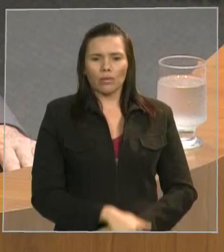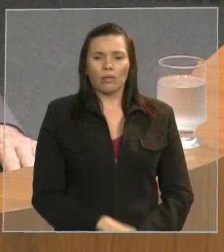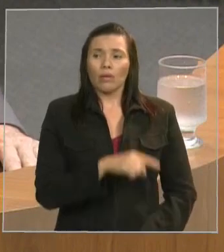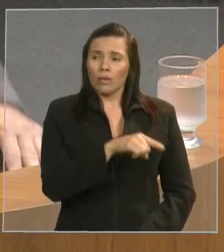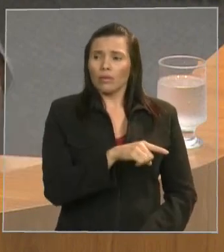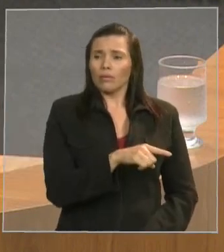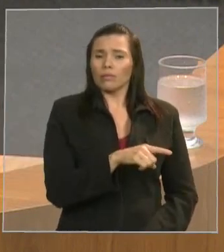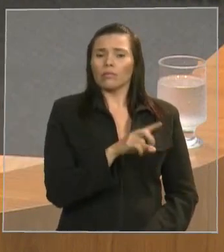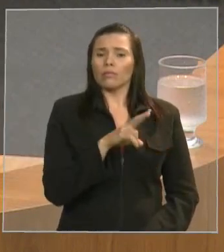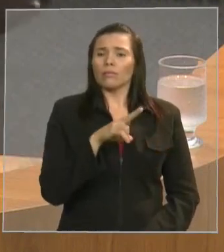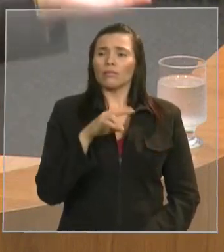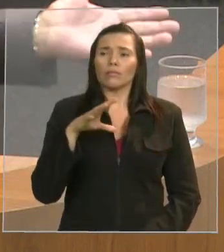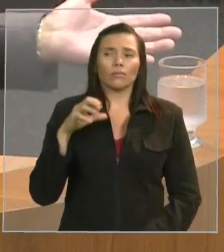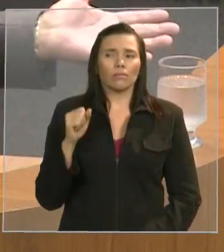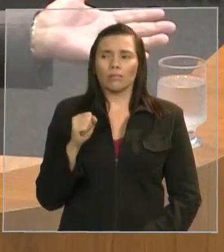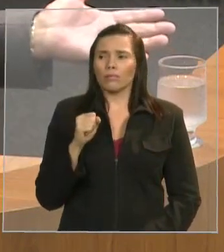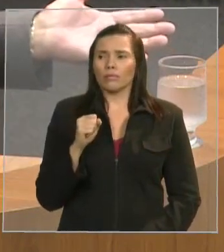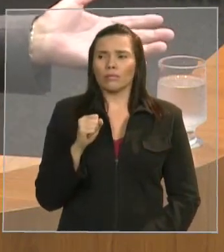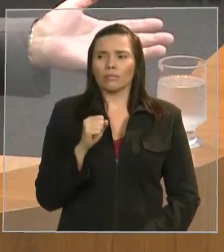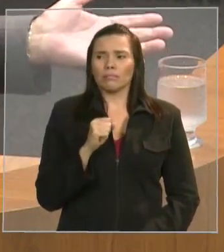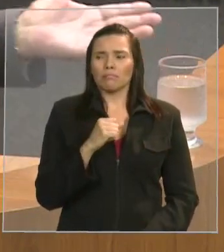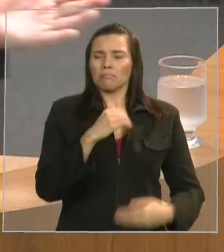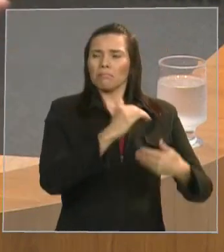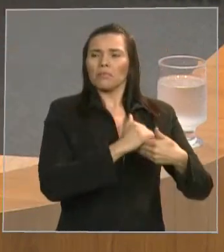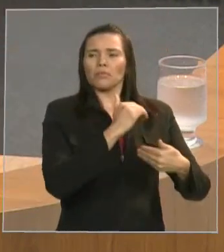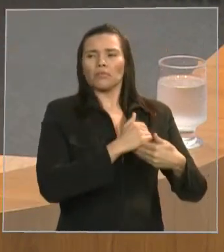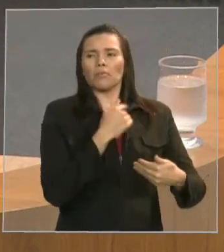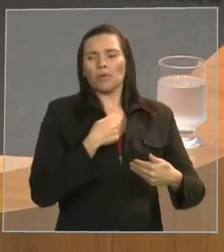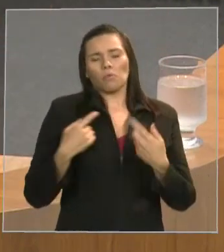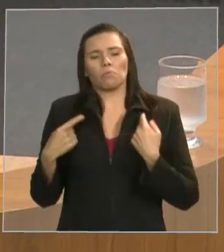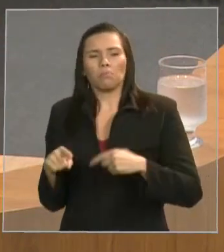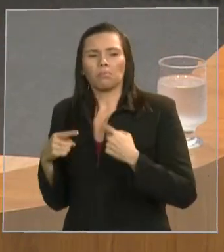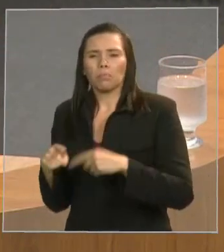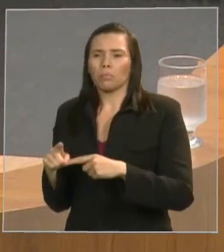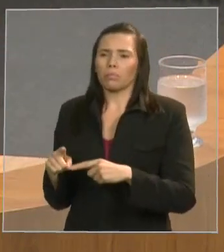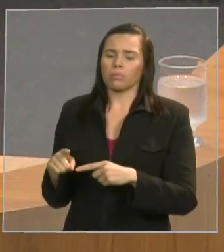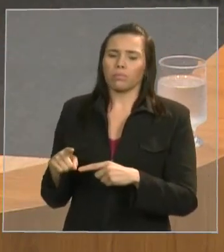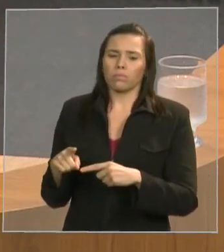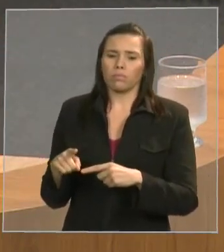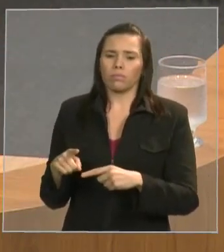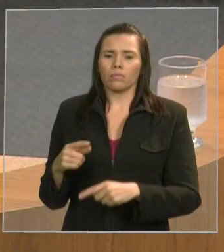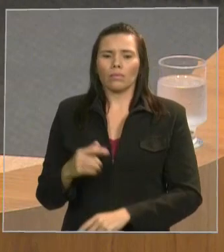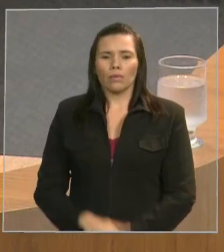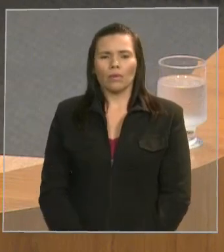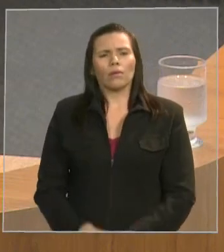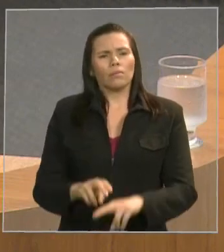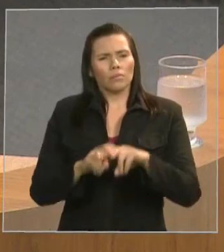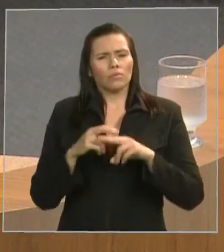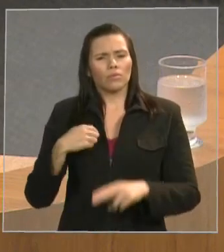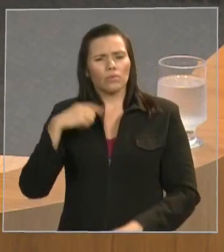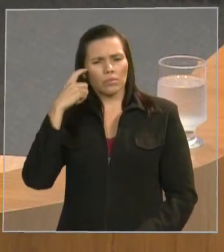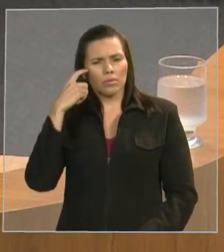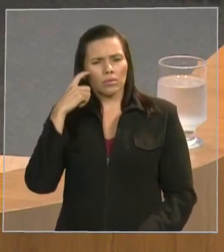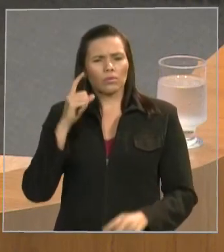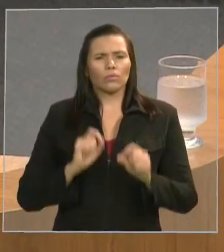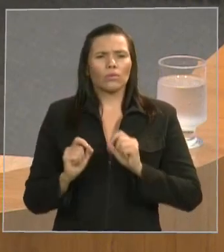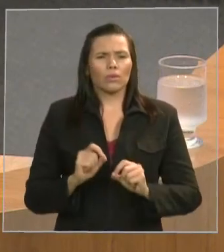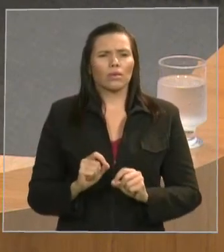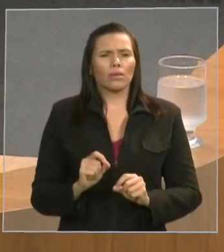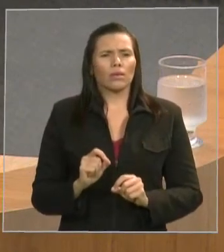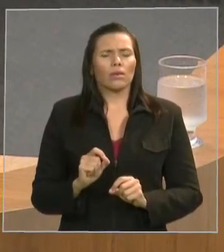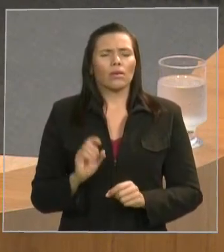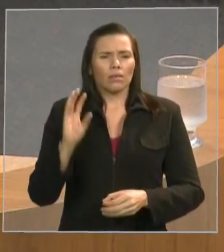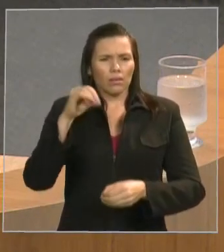E jamais, que o meu perfil não é isto. Polícia não tem política partidária. A polícia tem que ter um